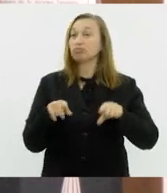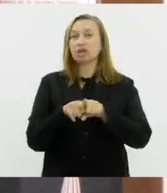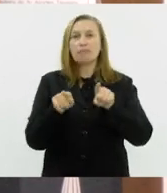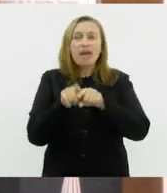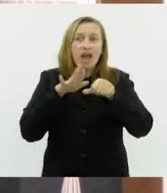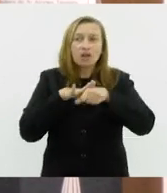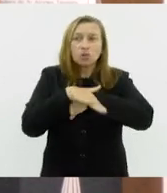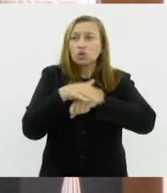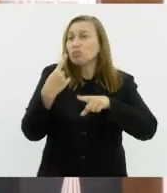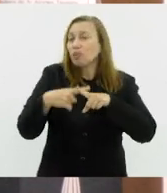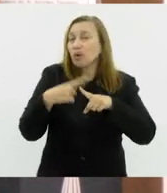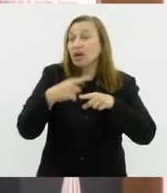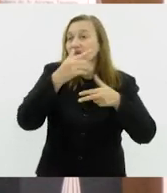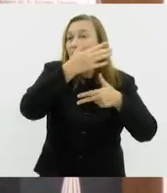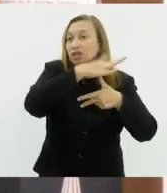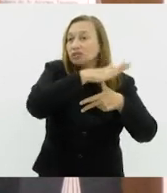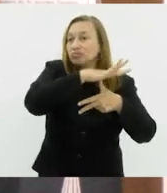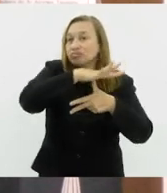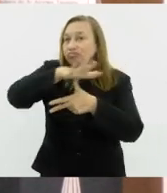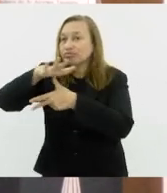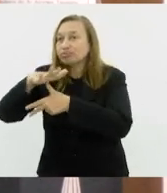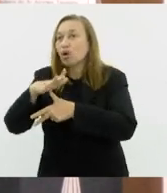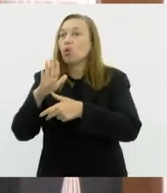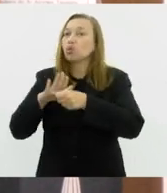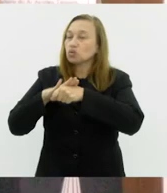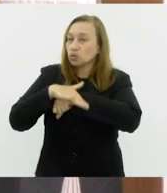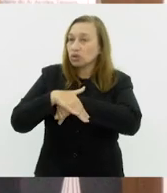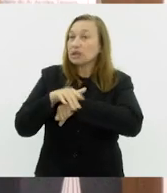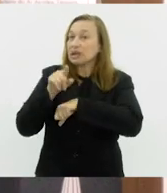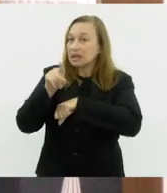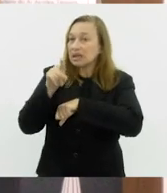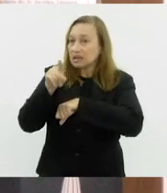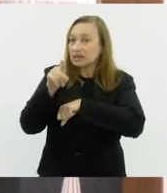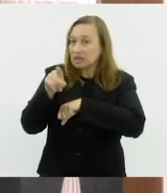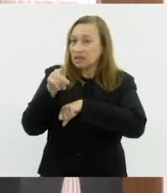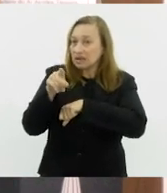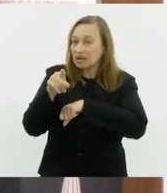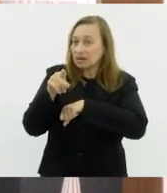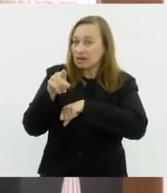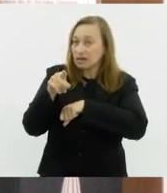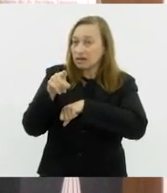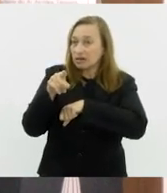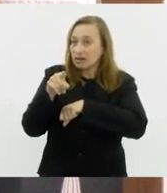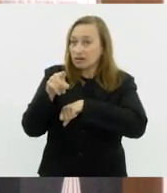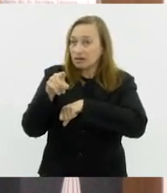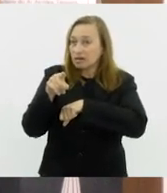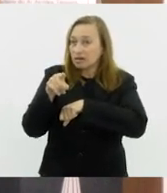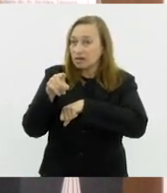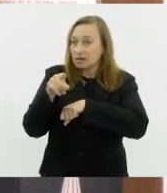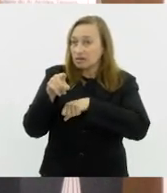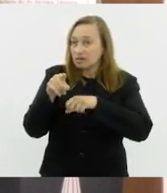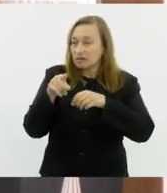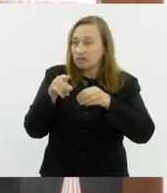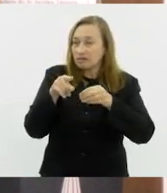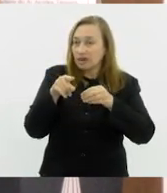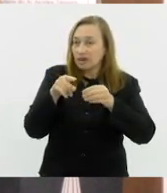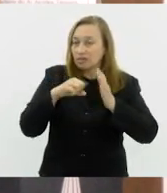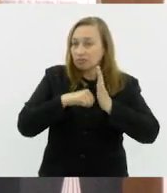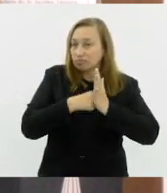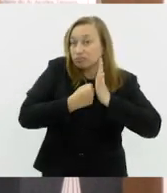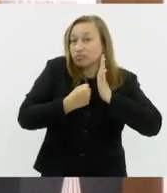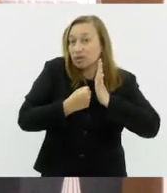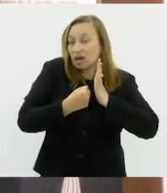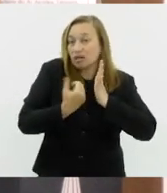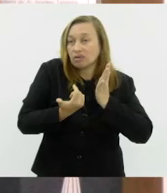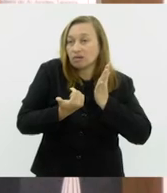noite, porque tem voos noturnos. E esse certamente vai desligar o transponder se um dia fizer de novo, para que ninguém o identifique. Porque